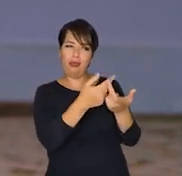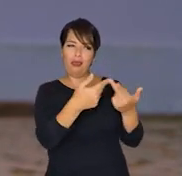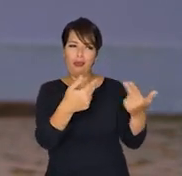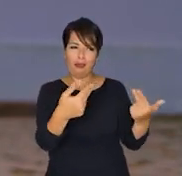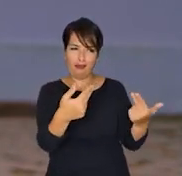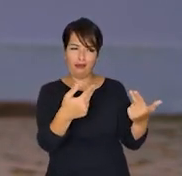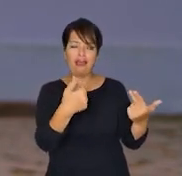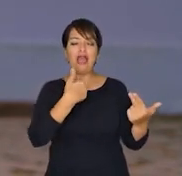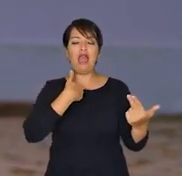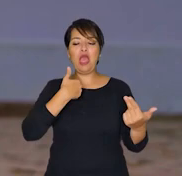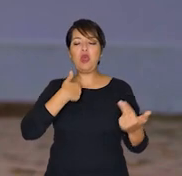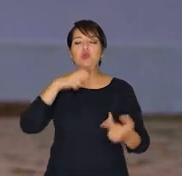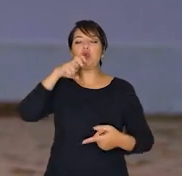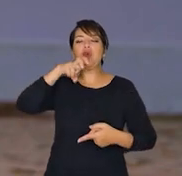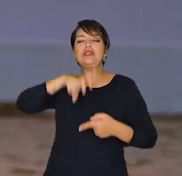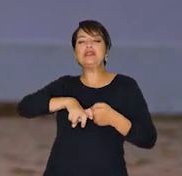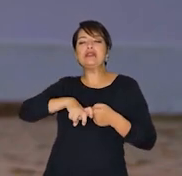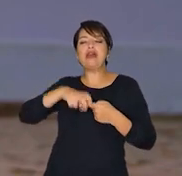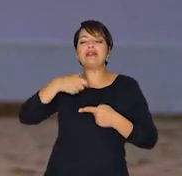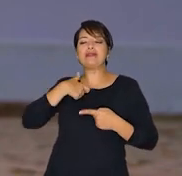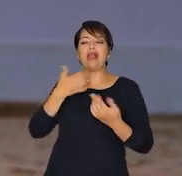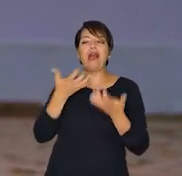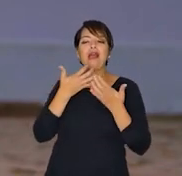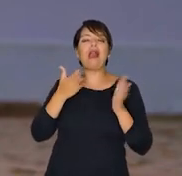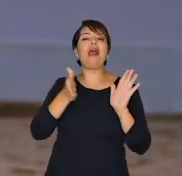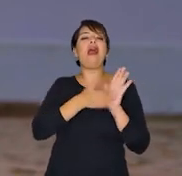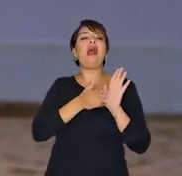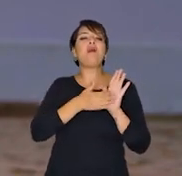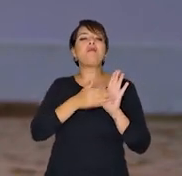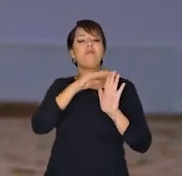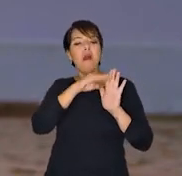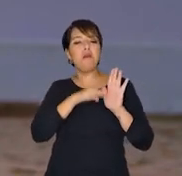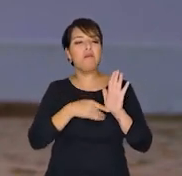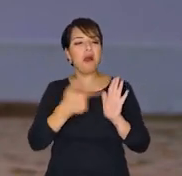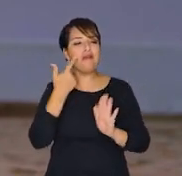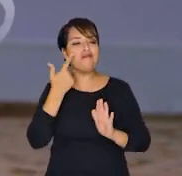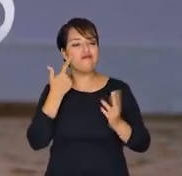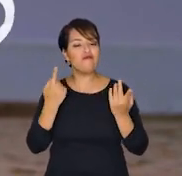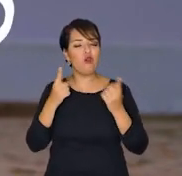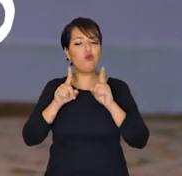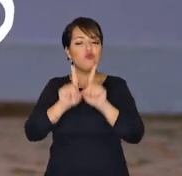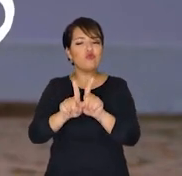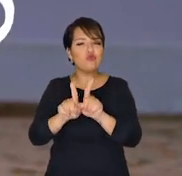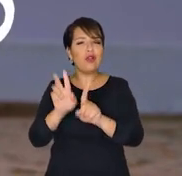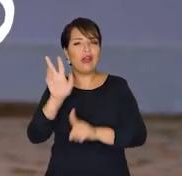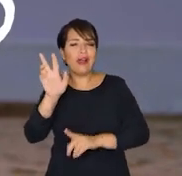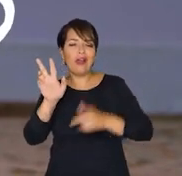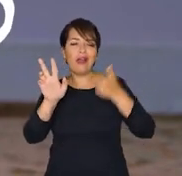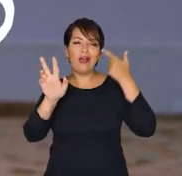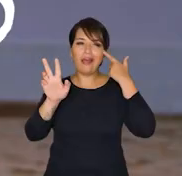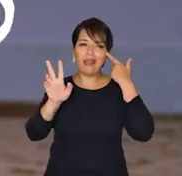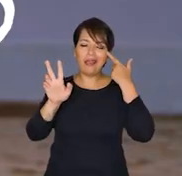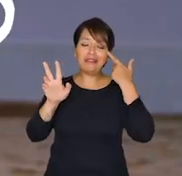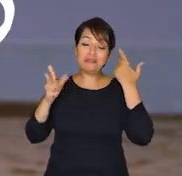projeto. Eu sentado na cadeira, vou querer você por